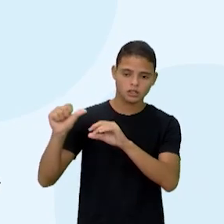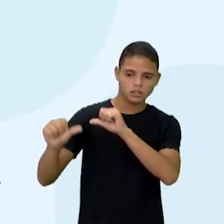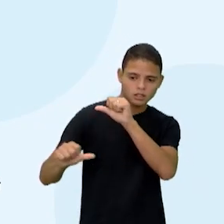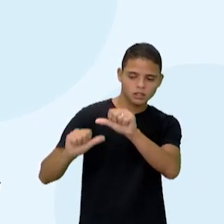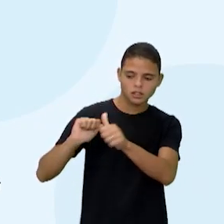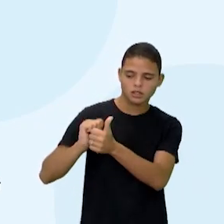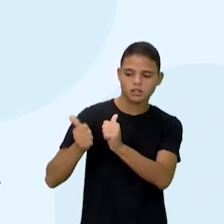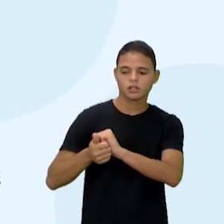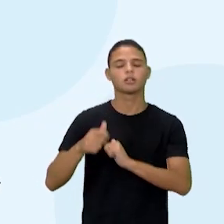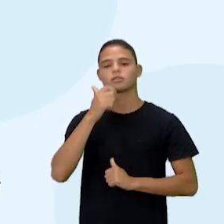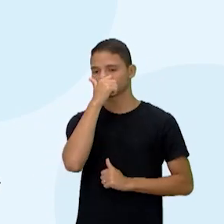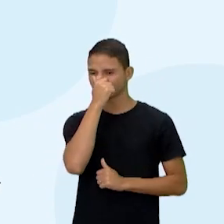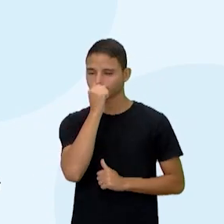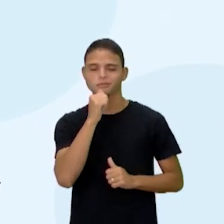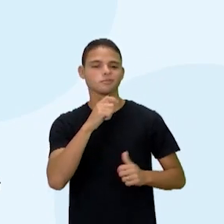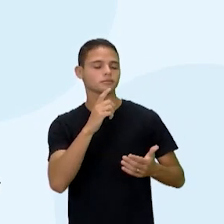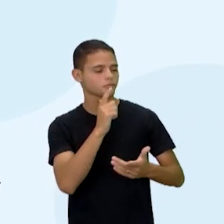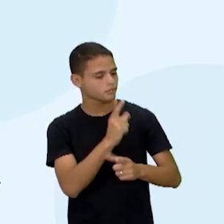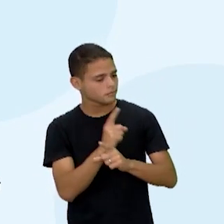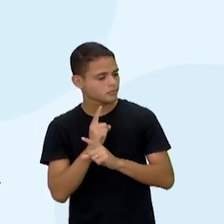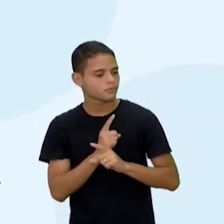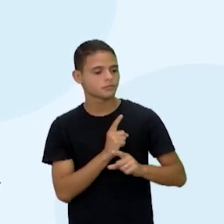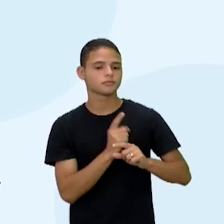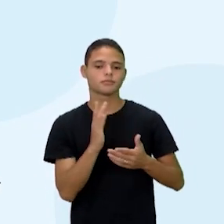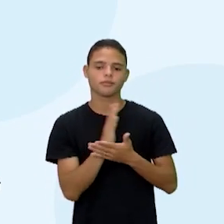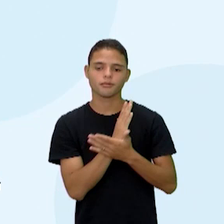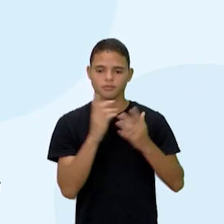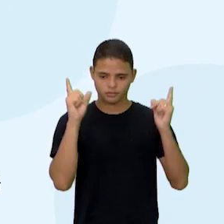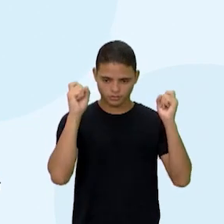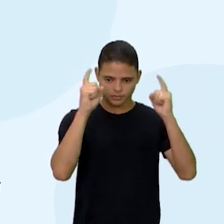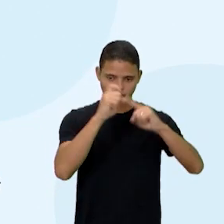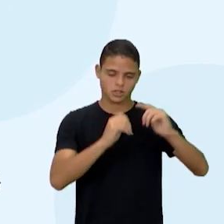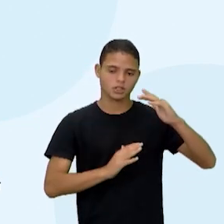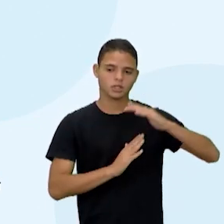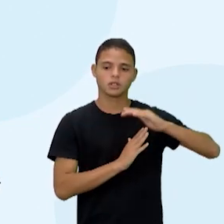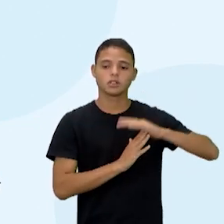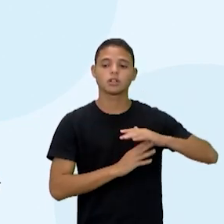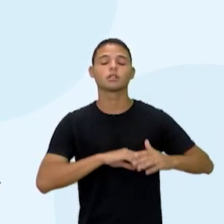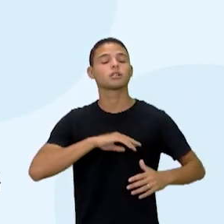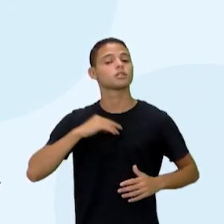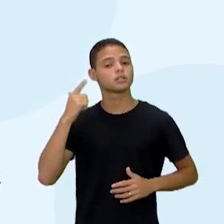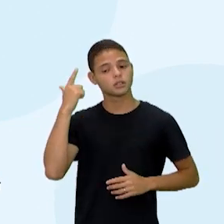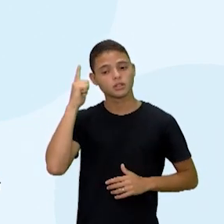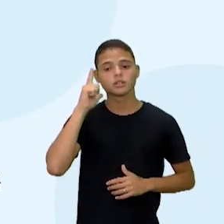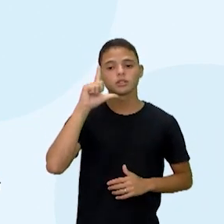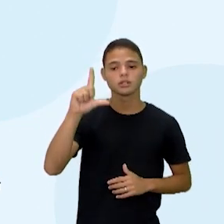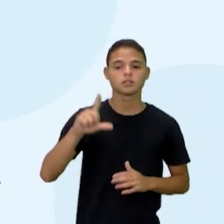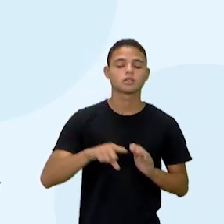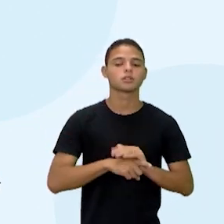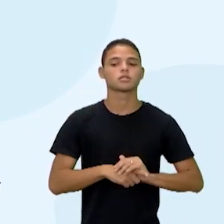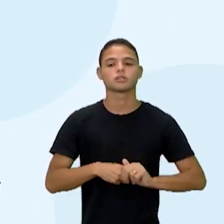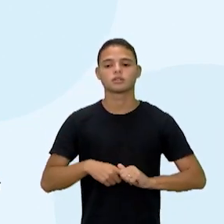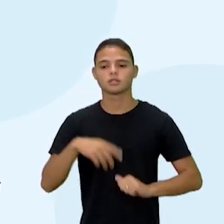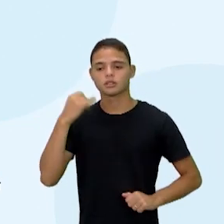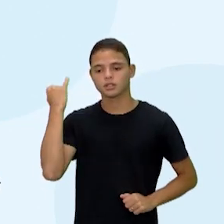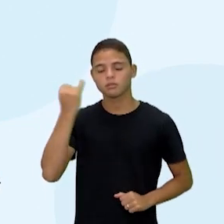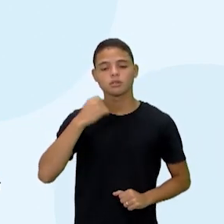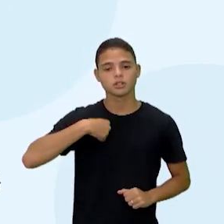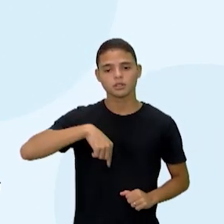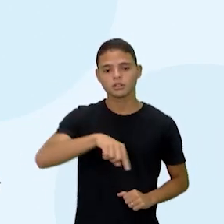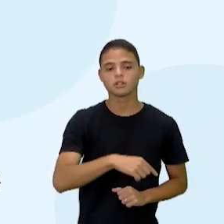eu ainda encontro muitas barreiras e muitas dificuldades, e eu achei muito importante a gente ter essa fala hoje para que vocês